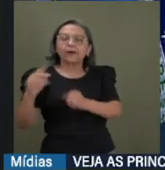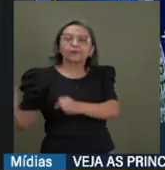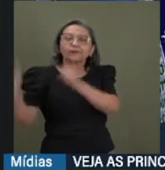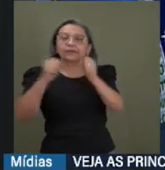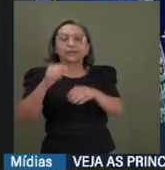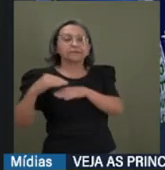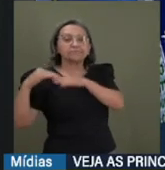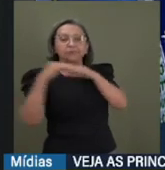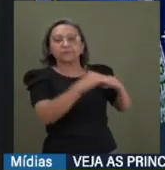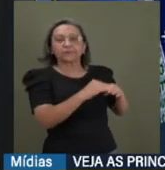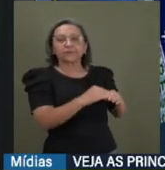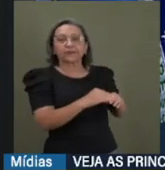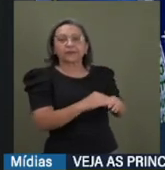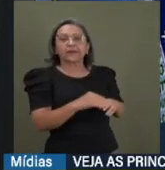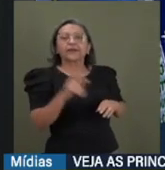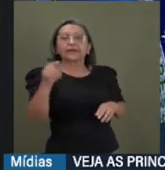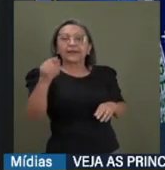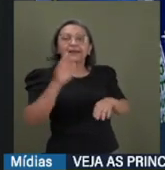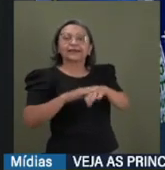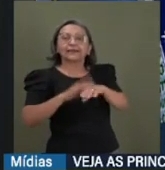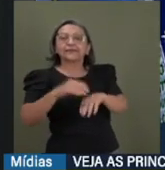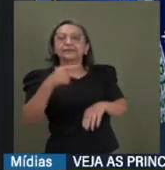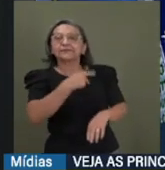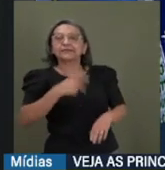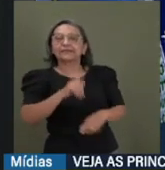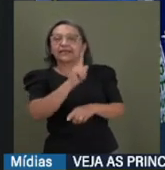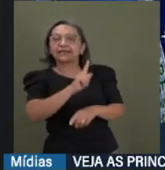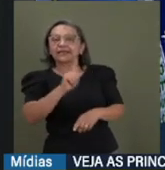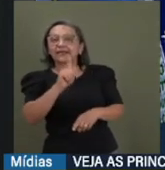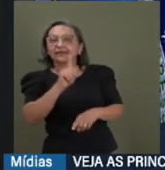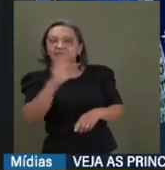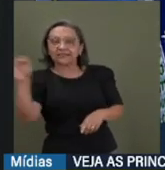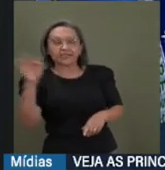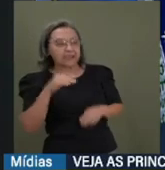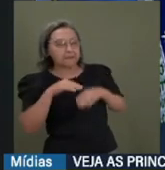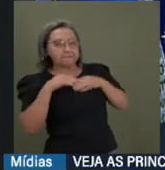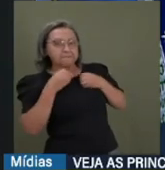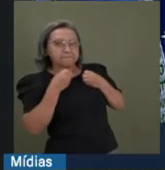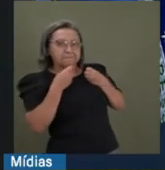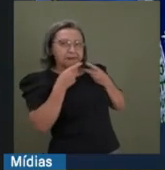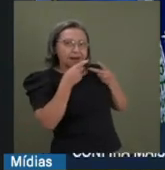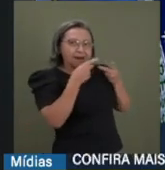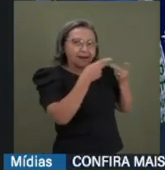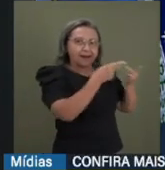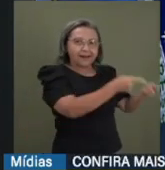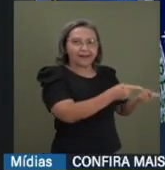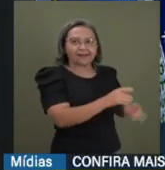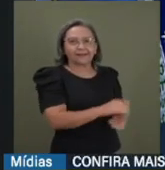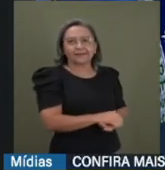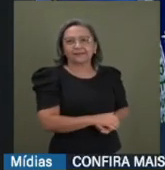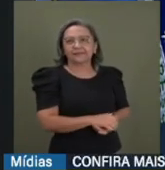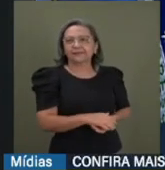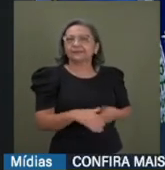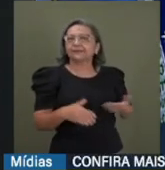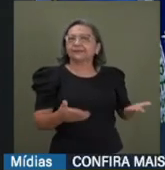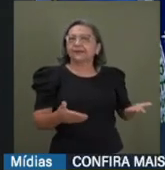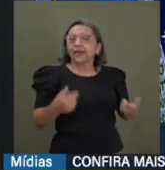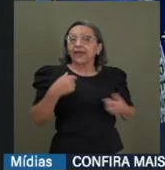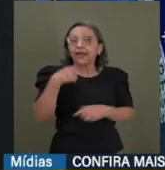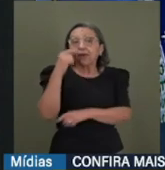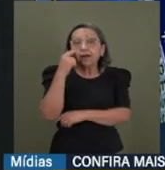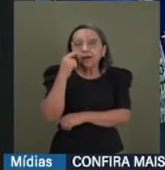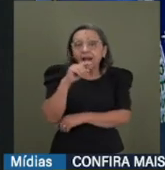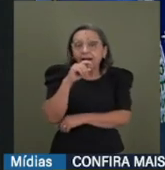entrevistador e ele deu um sermão para o inglês que o entrevistava. Eu fiquei com